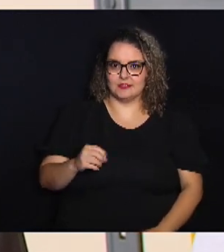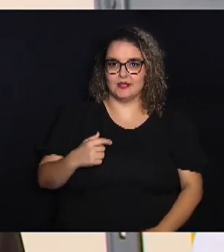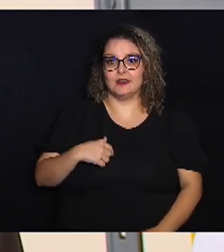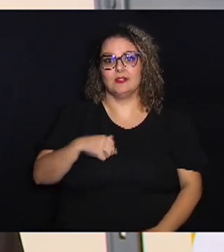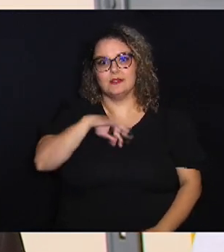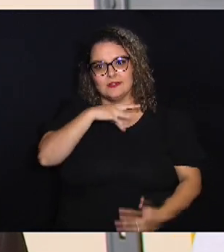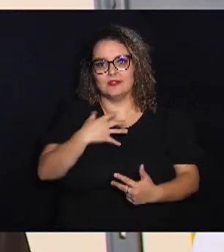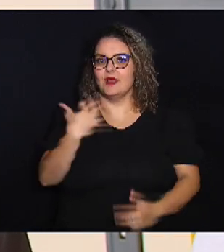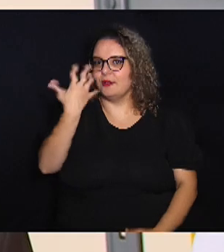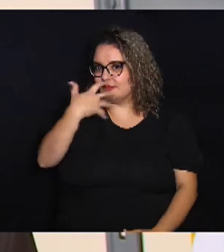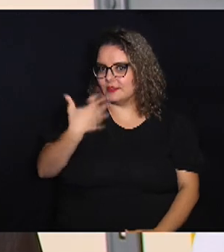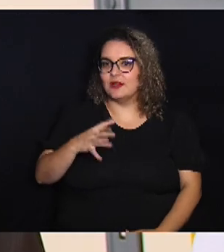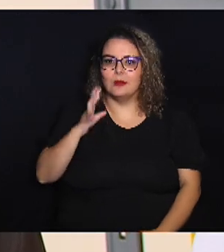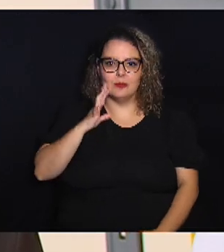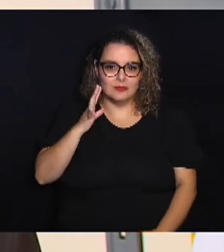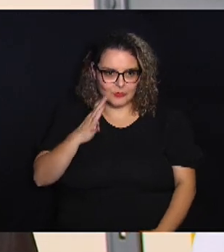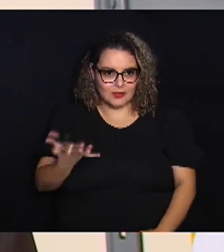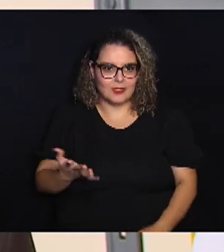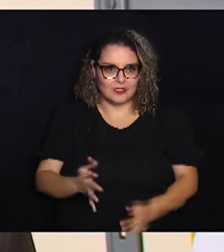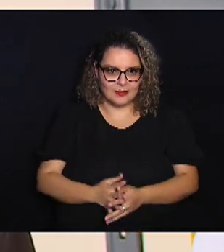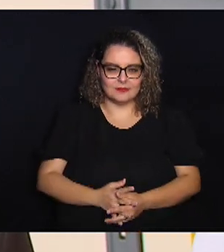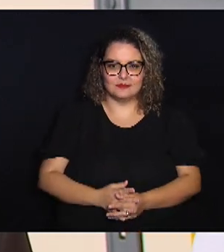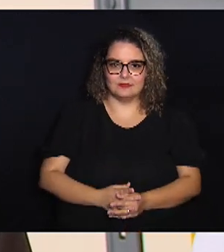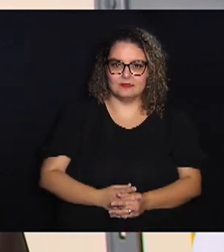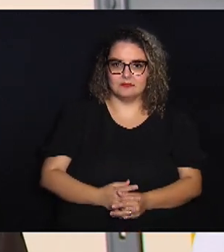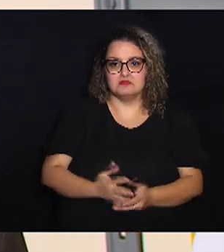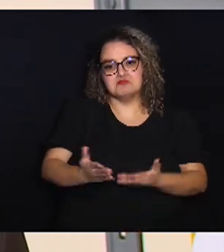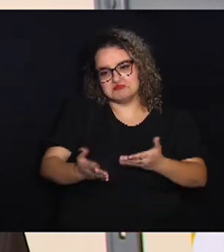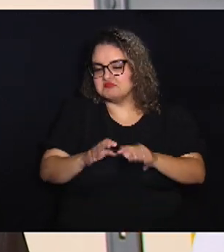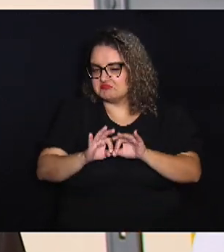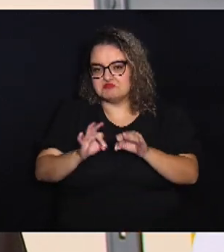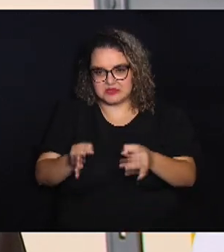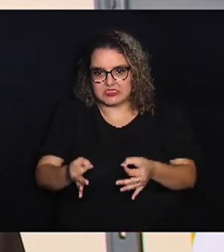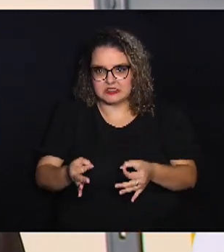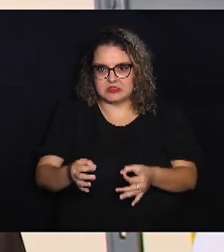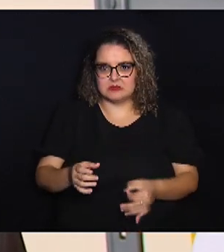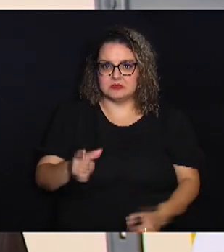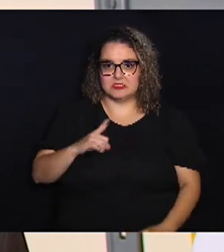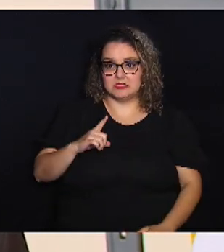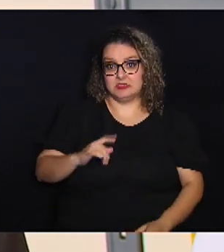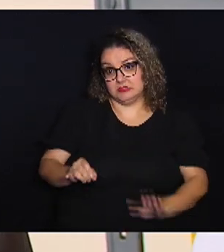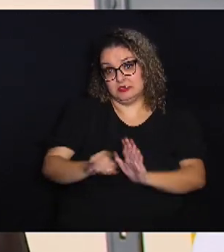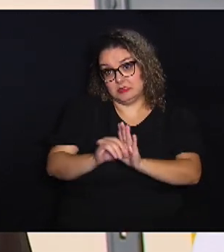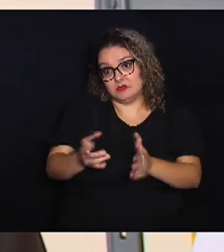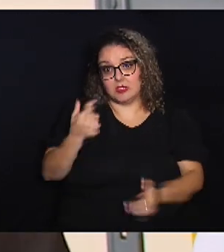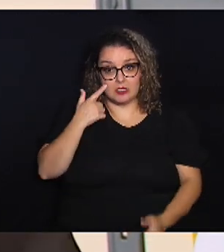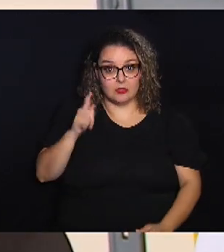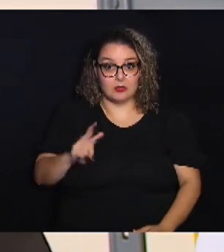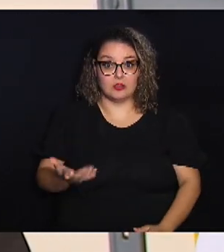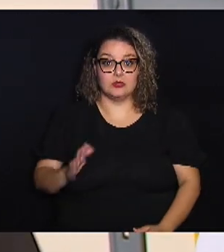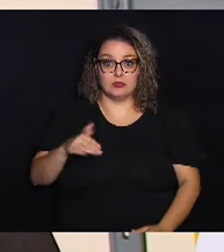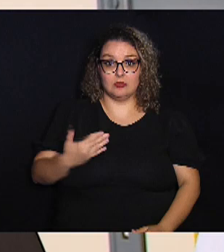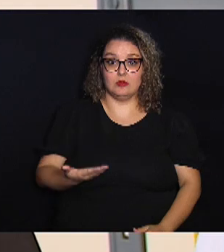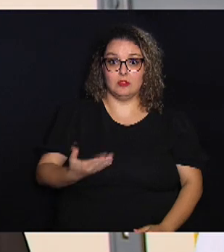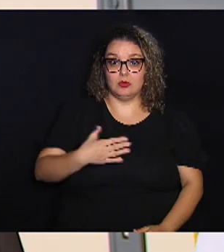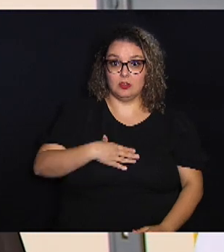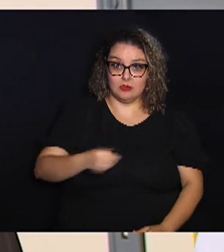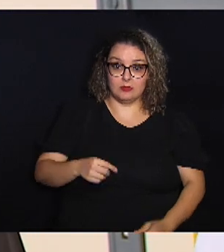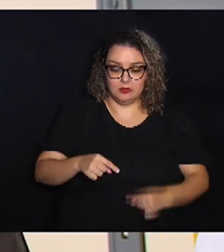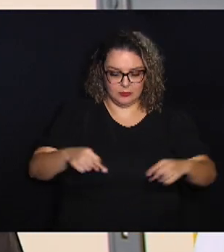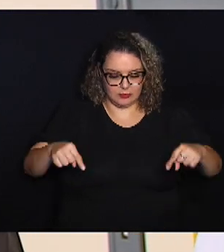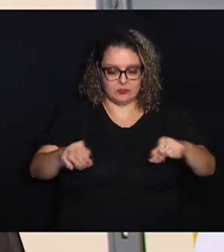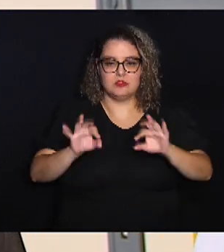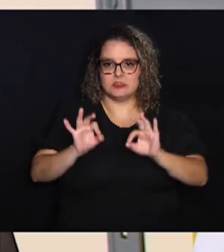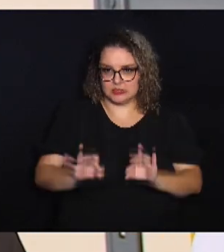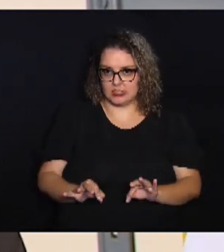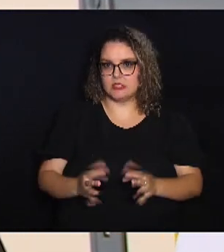apaixonado, é muito legal. É um manejo simples, que você precisa se dedicar, lógico, né? Então, quando é filhote num terrário ideal, tudo mais,